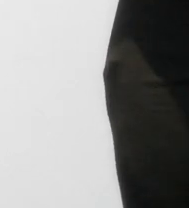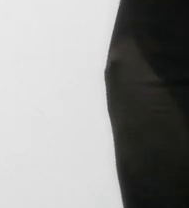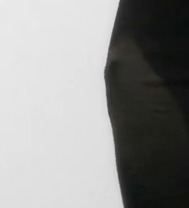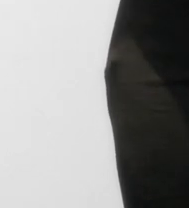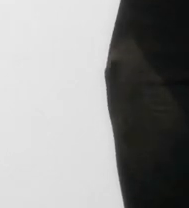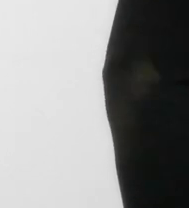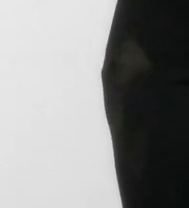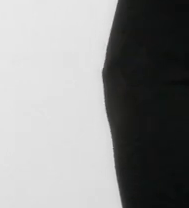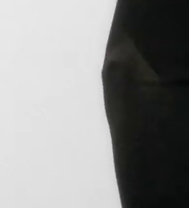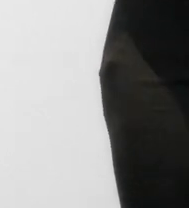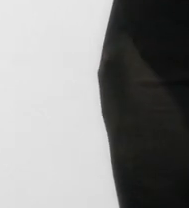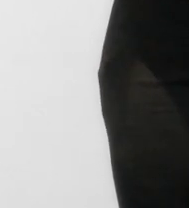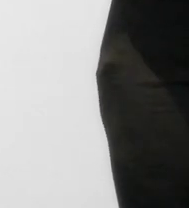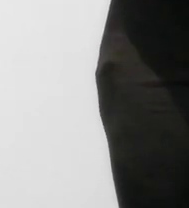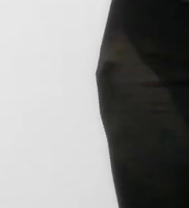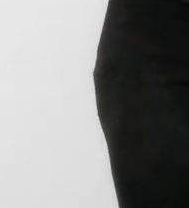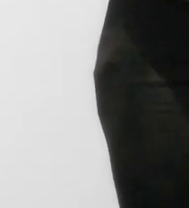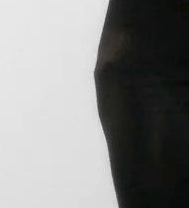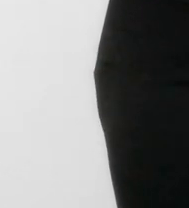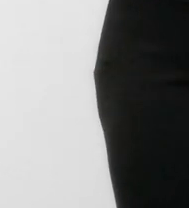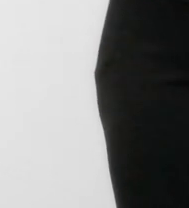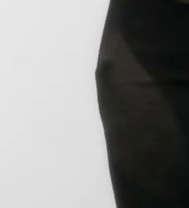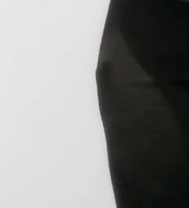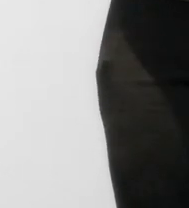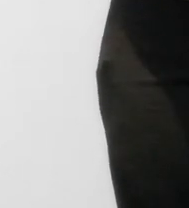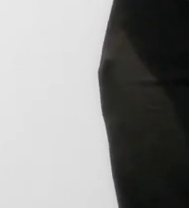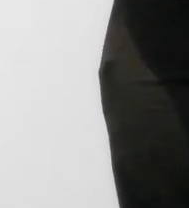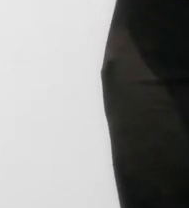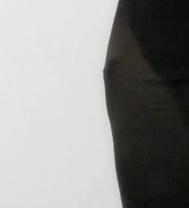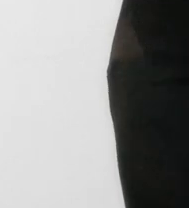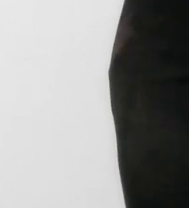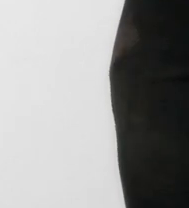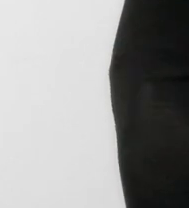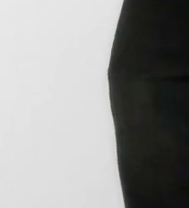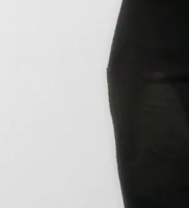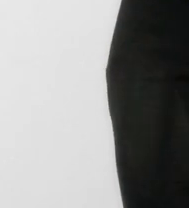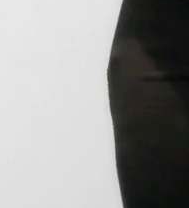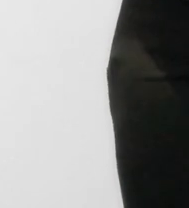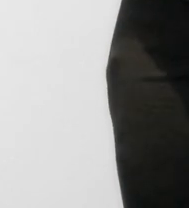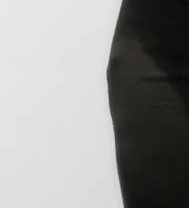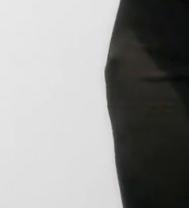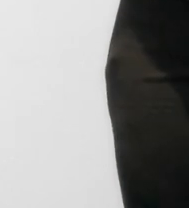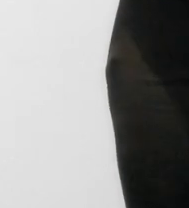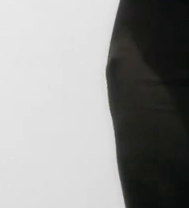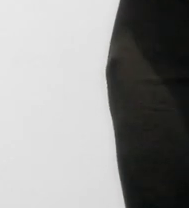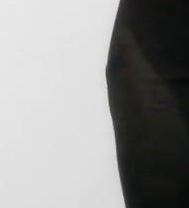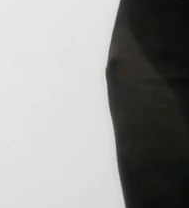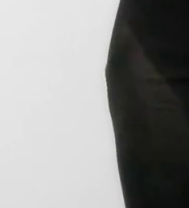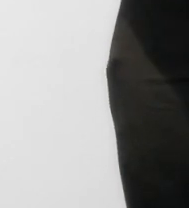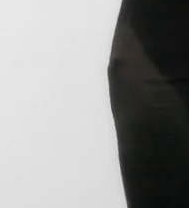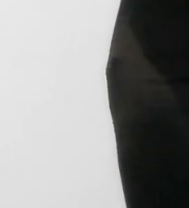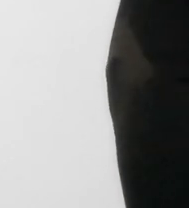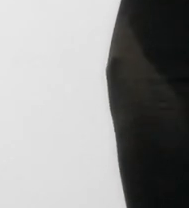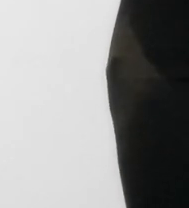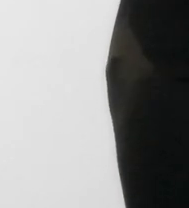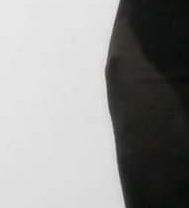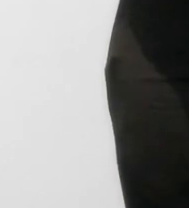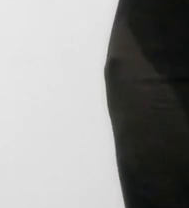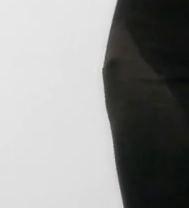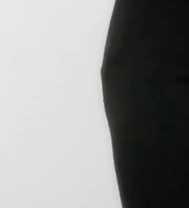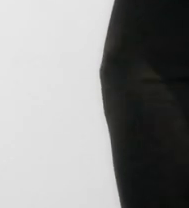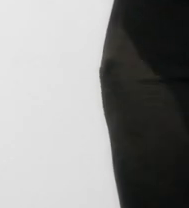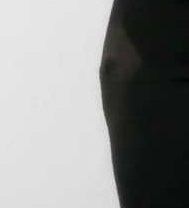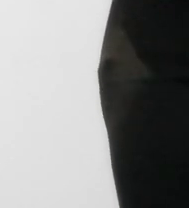minha a causa é Nossa então hoje eu acho que a gente tem que se movimentar sim tem que cobrar sim de